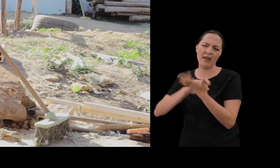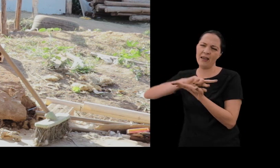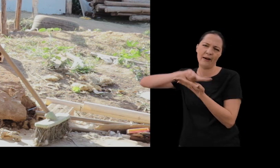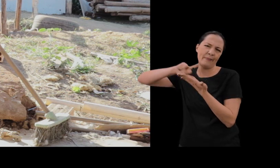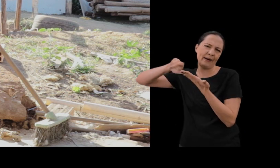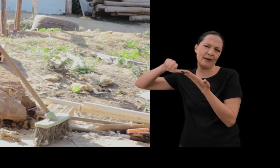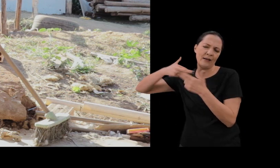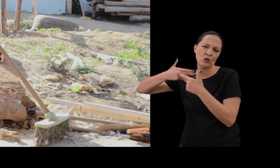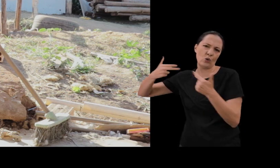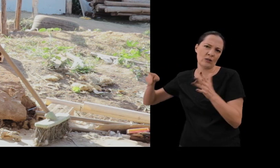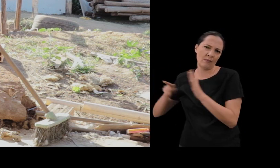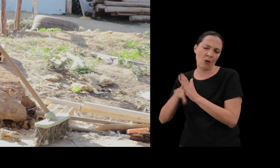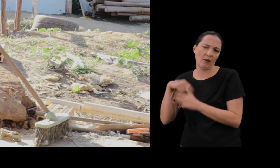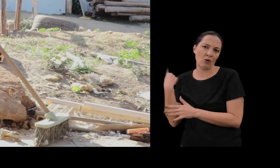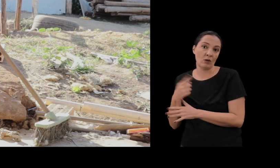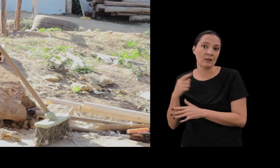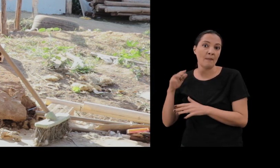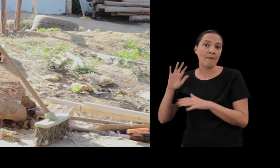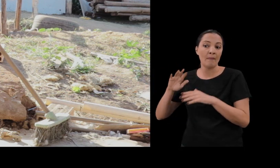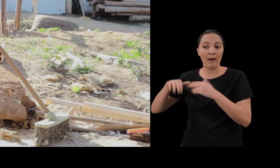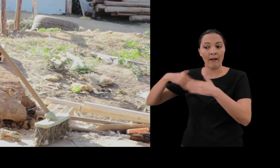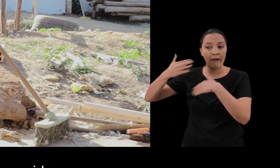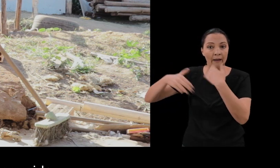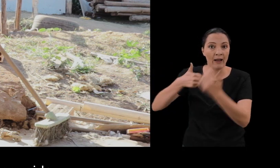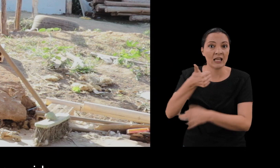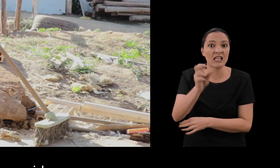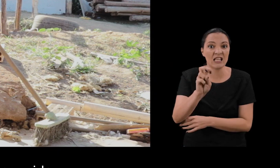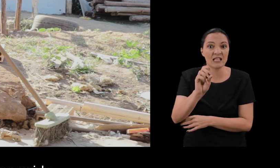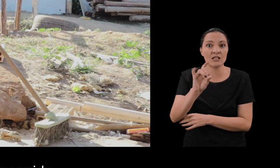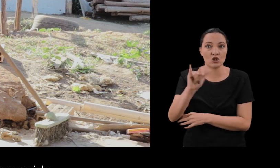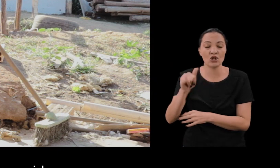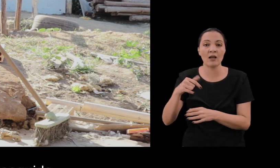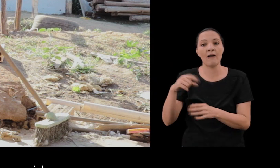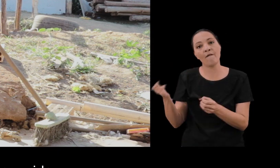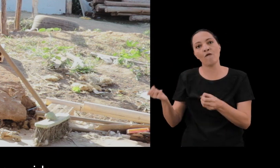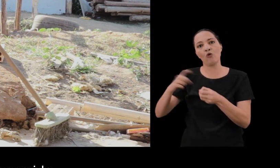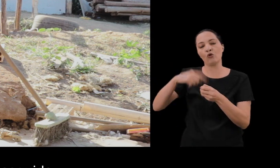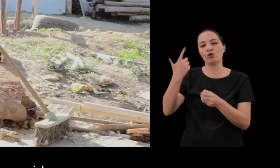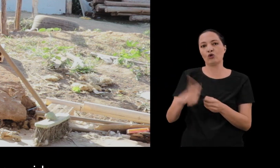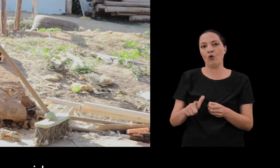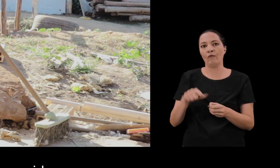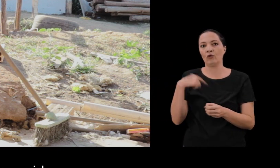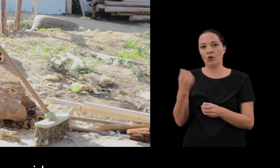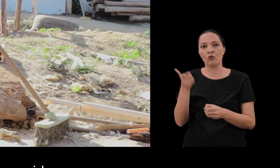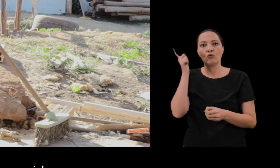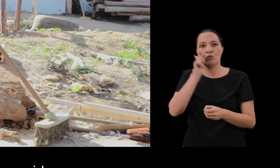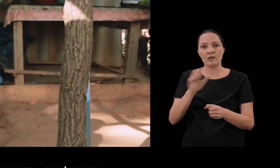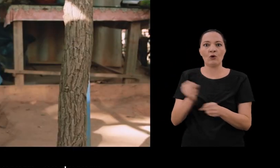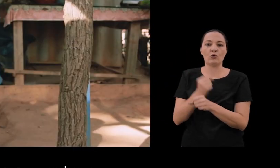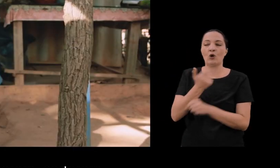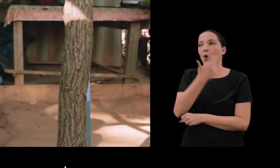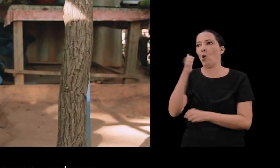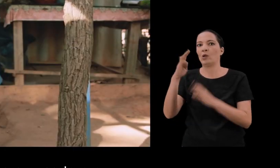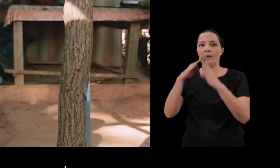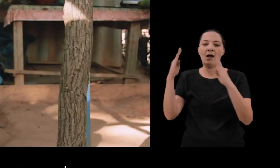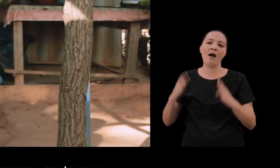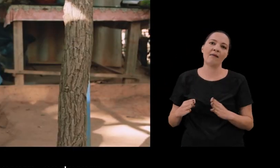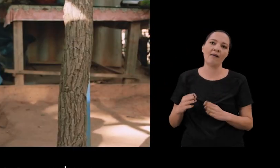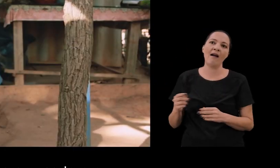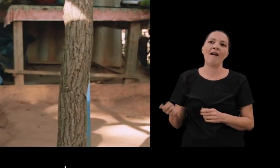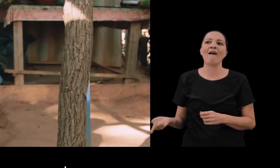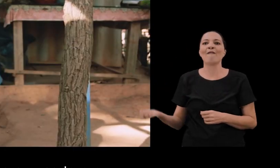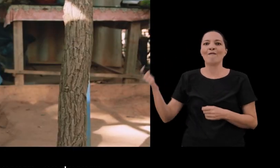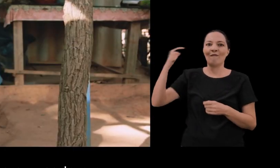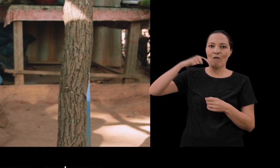conseguido, aí com 15 dias eles voltaram de novo. Aí a gente já tinha conseguido fazer outra barraca. Aí eles vieram,